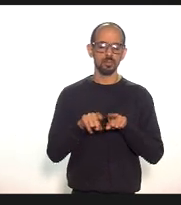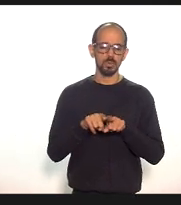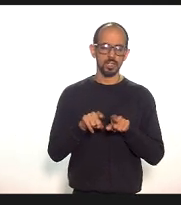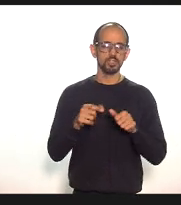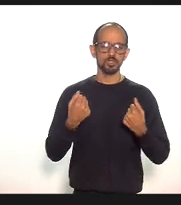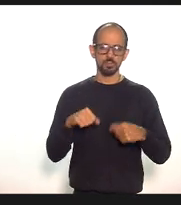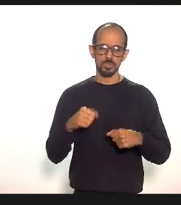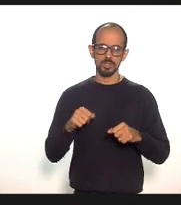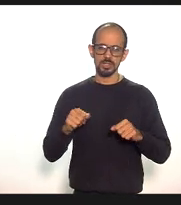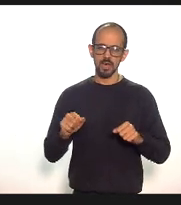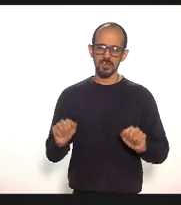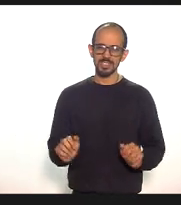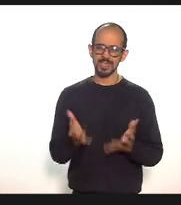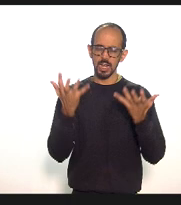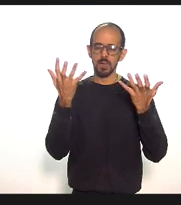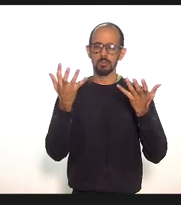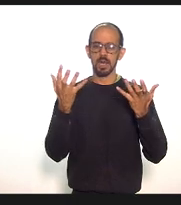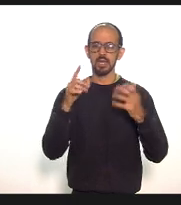dia